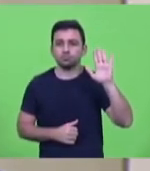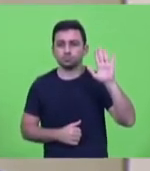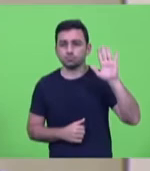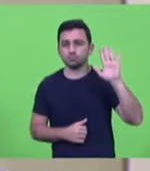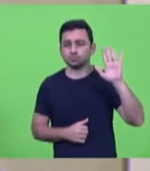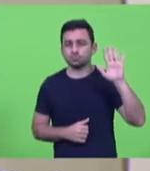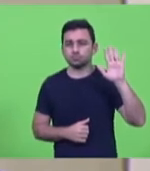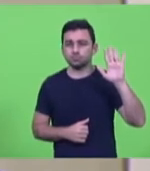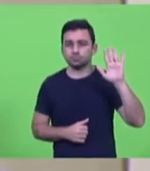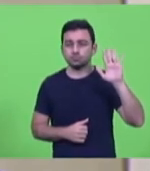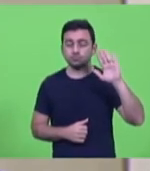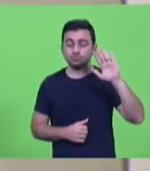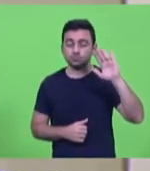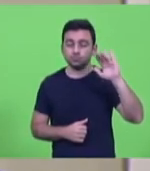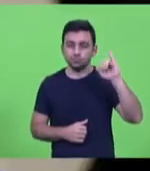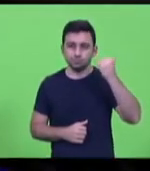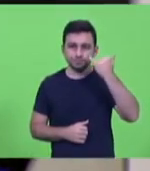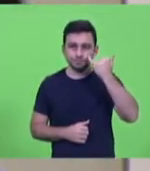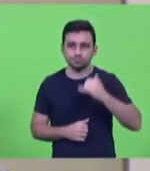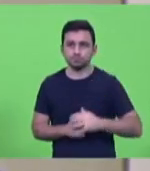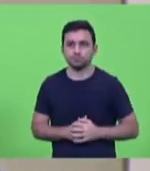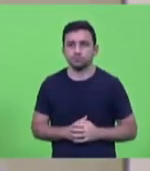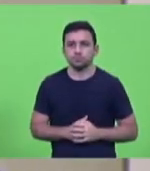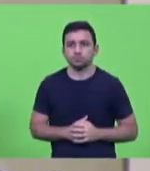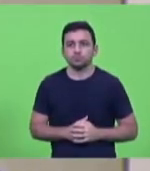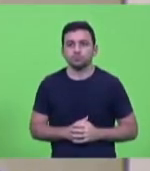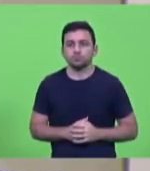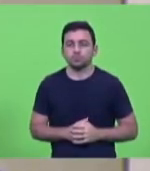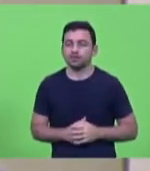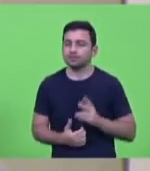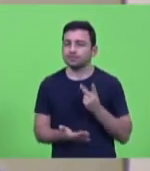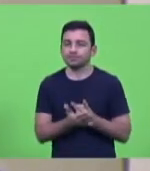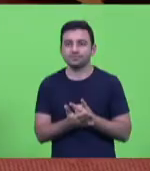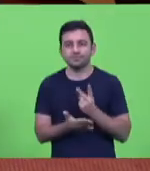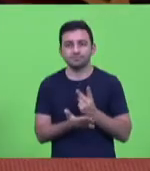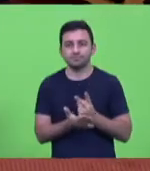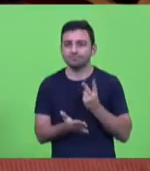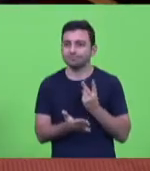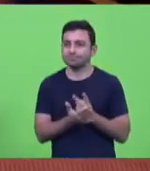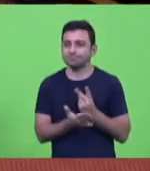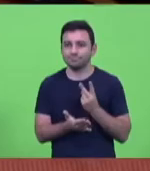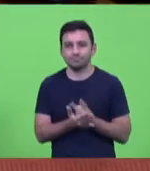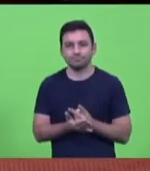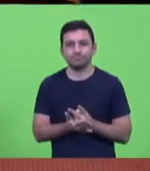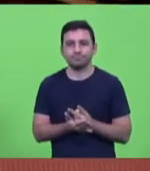palavra, deputado Jessé Lopes. É sempre essas coisas, né?